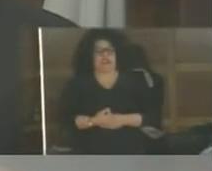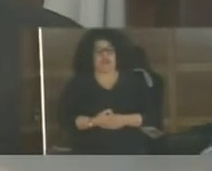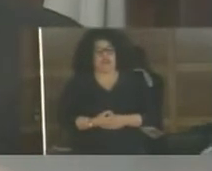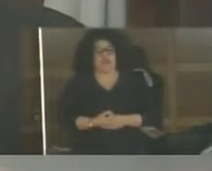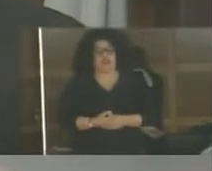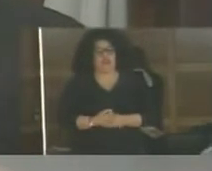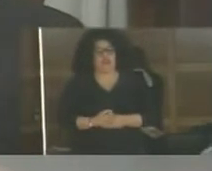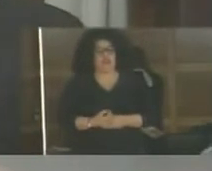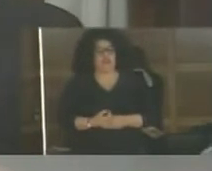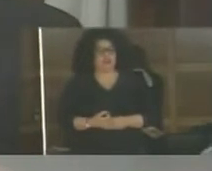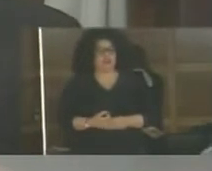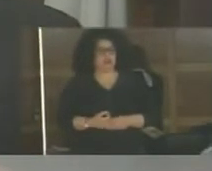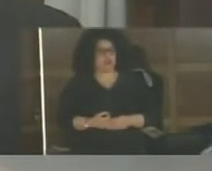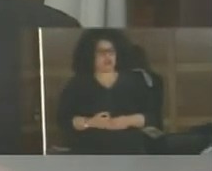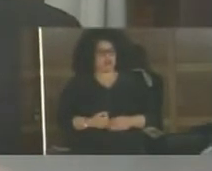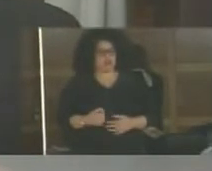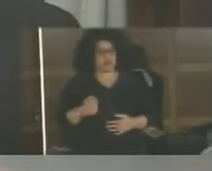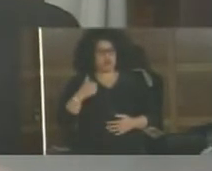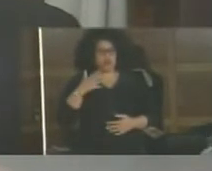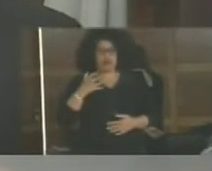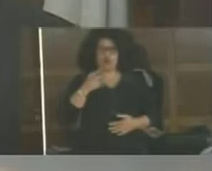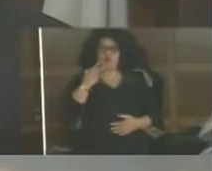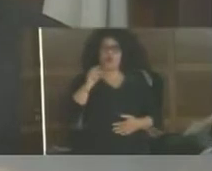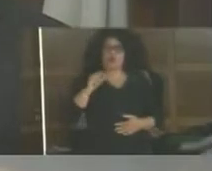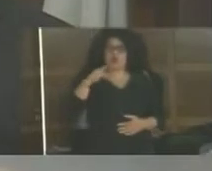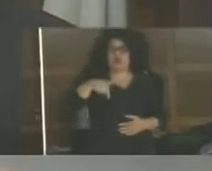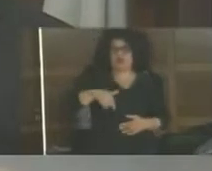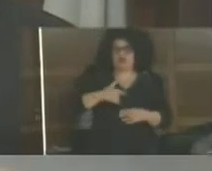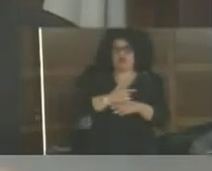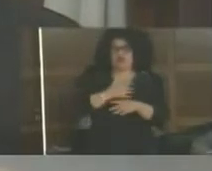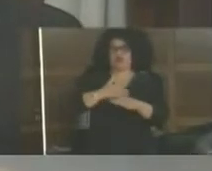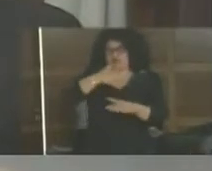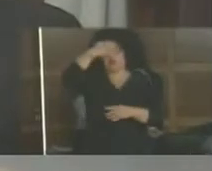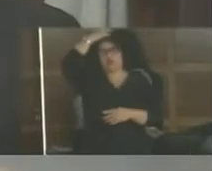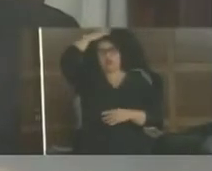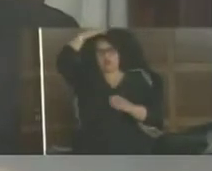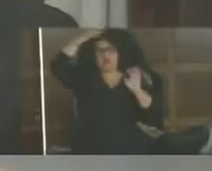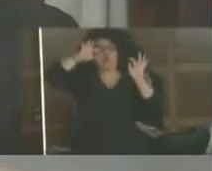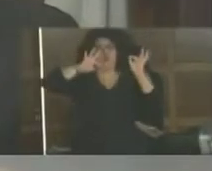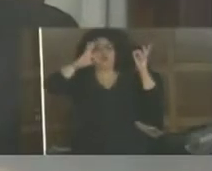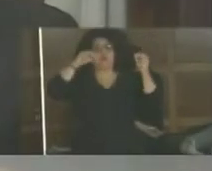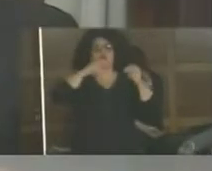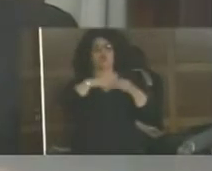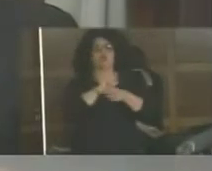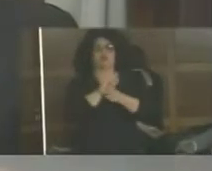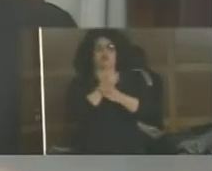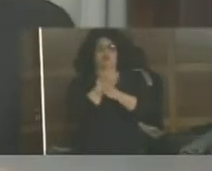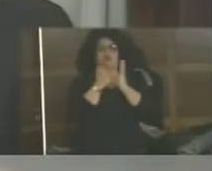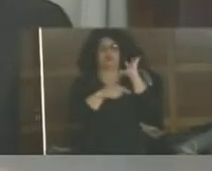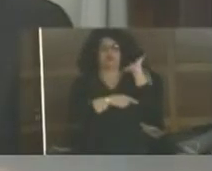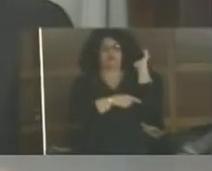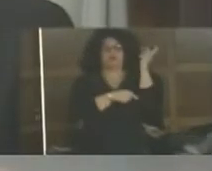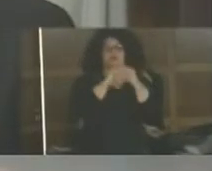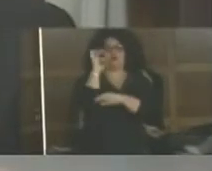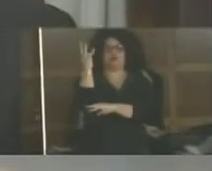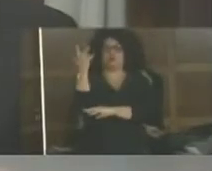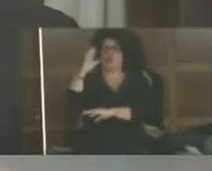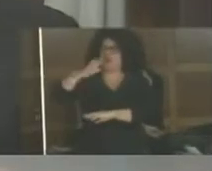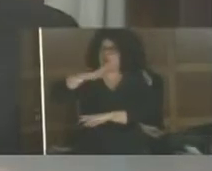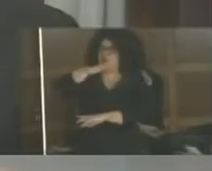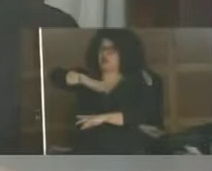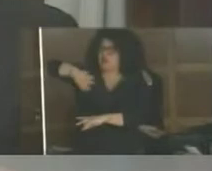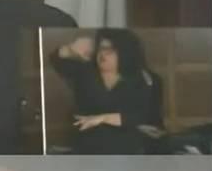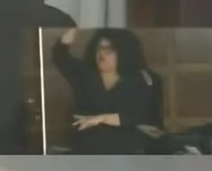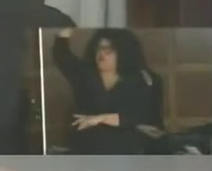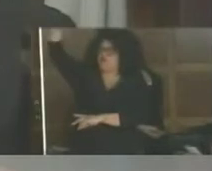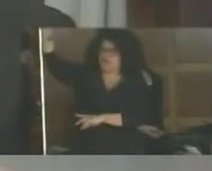também dizer que a nossa cidade de Angra dos Reis, toda ela é ambiental. Um lado é a montanha, outro lado é o mar. Se